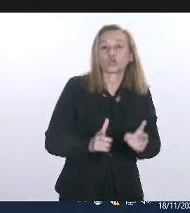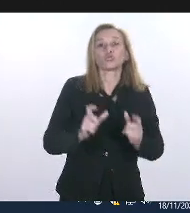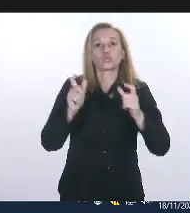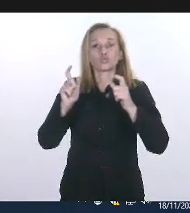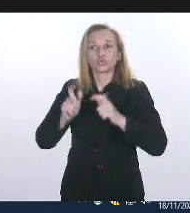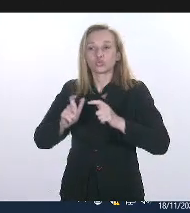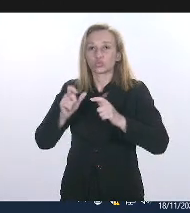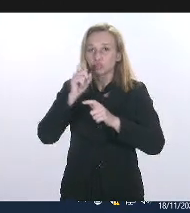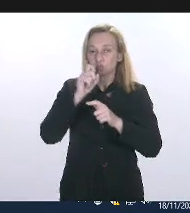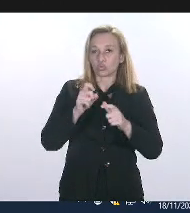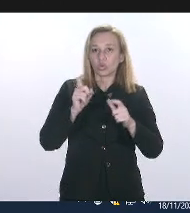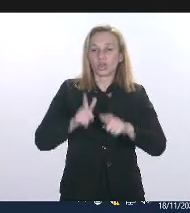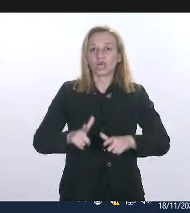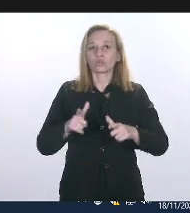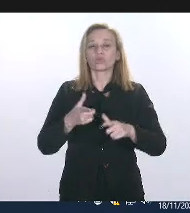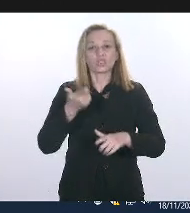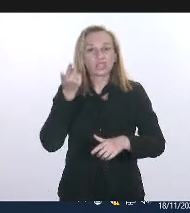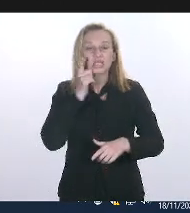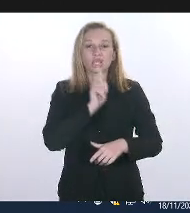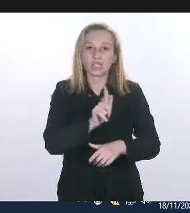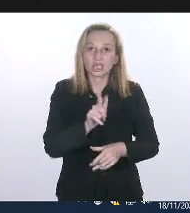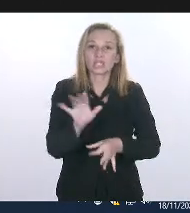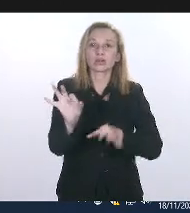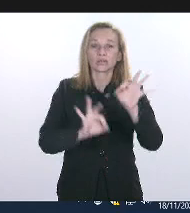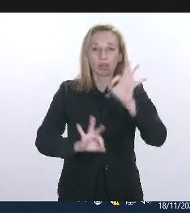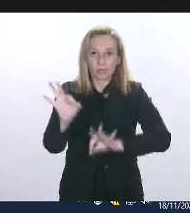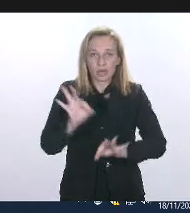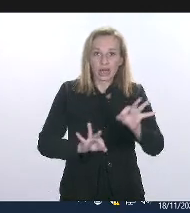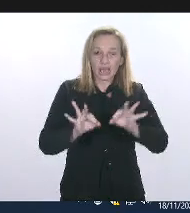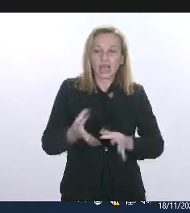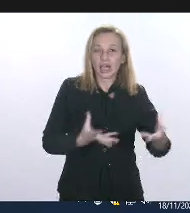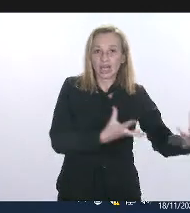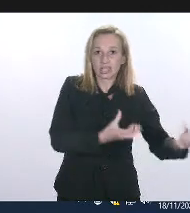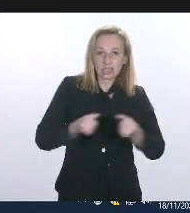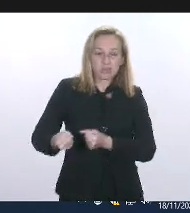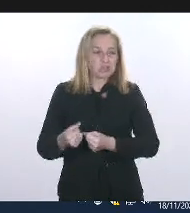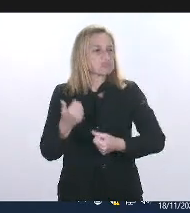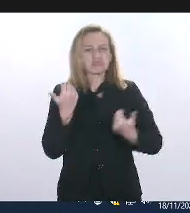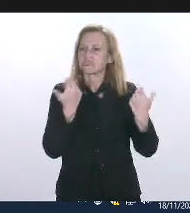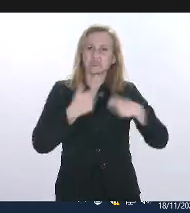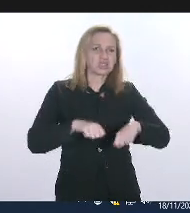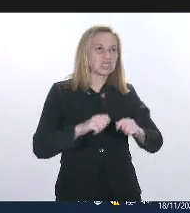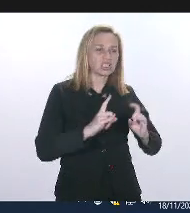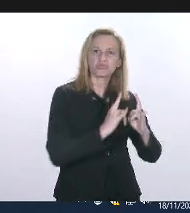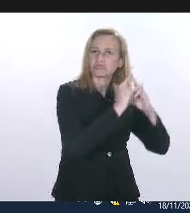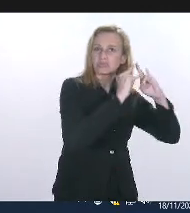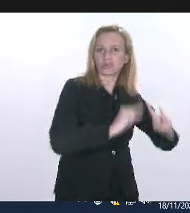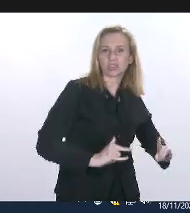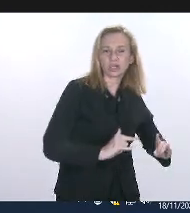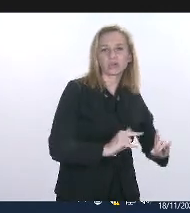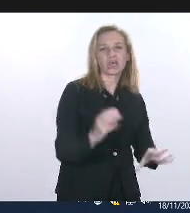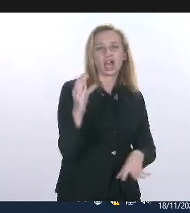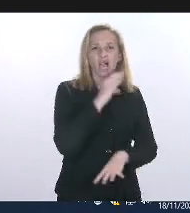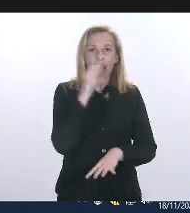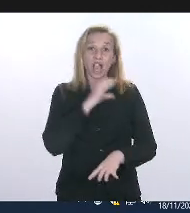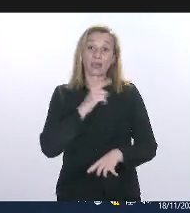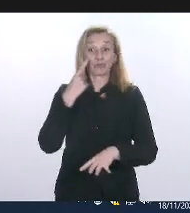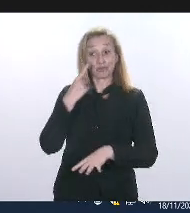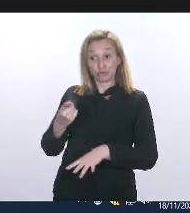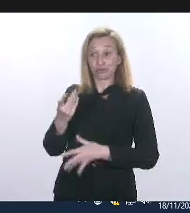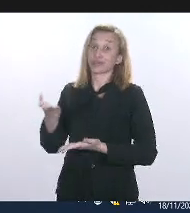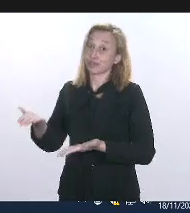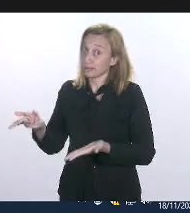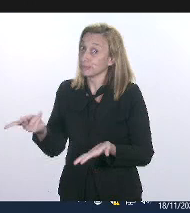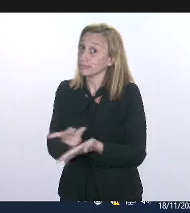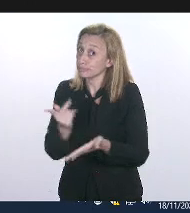conseguiria atender a essa demanda se preparar, sem ter que construir hospitais de campanha faraônicos às pressas, que deu no que deu, a gente viu